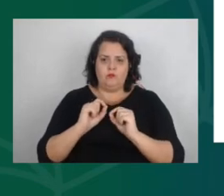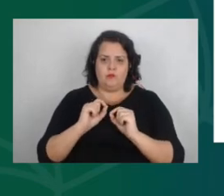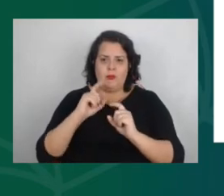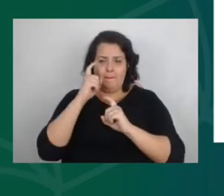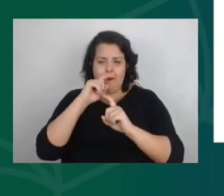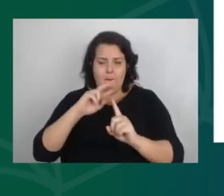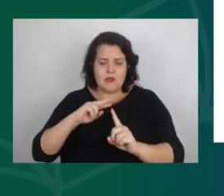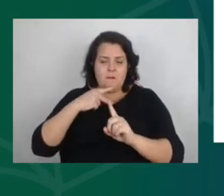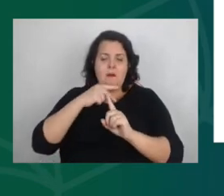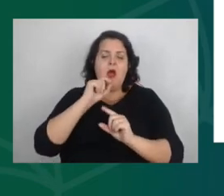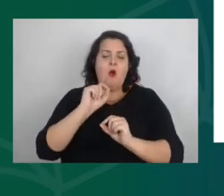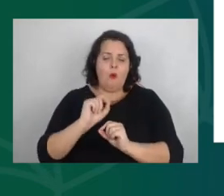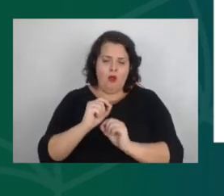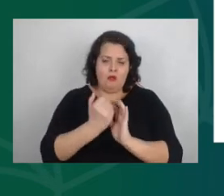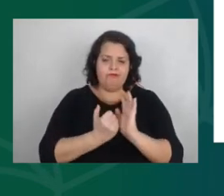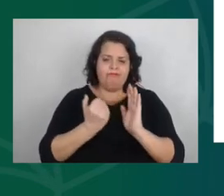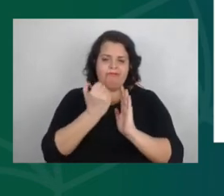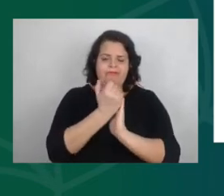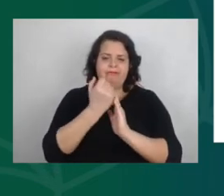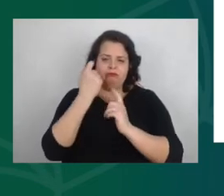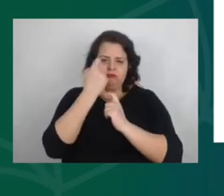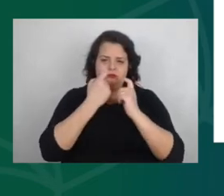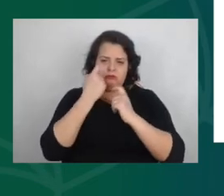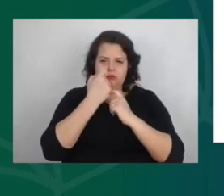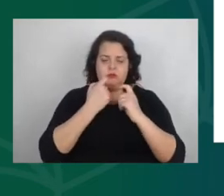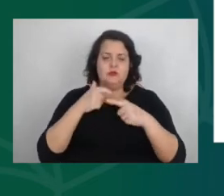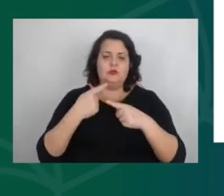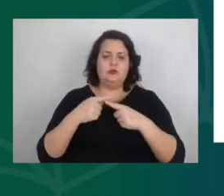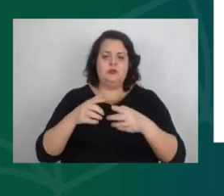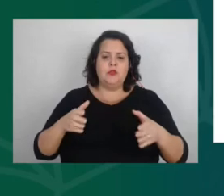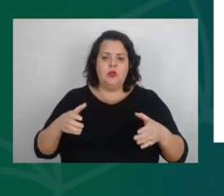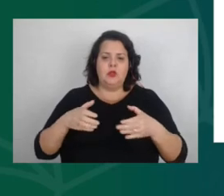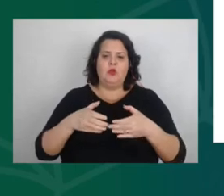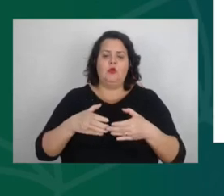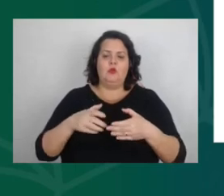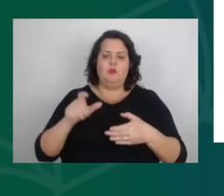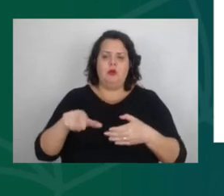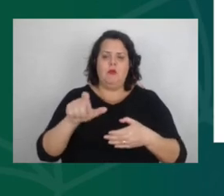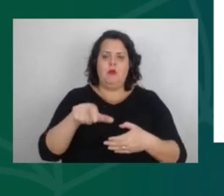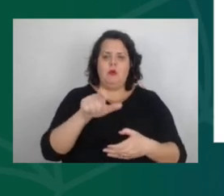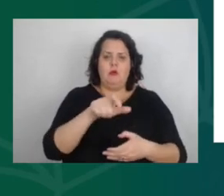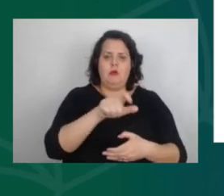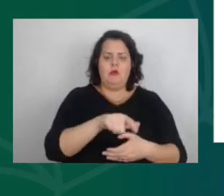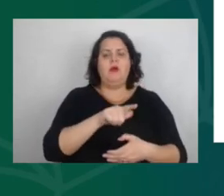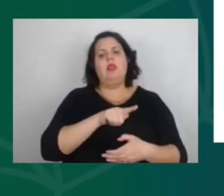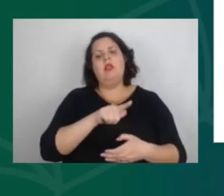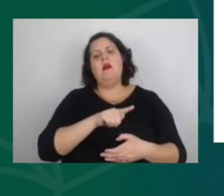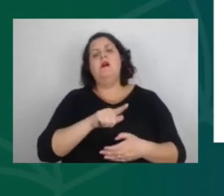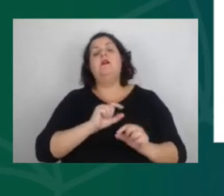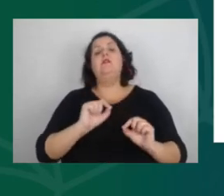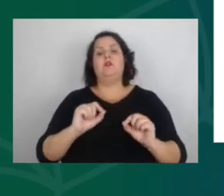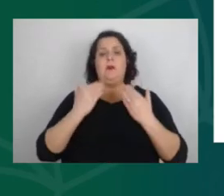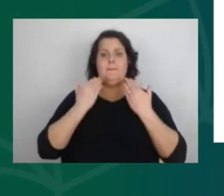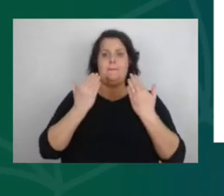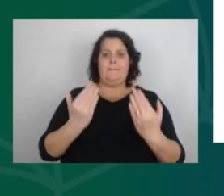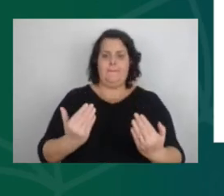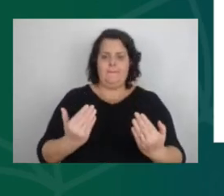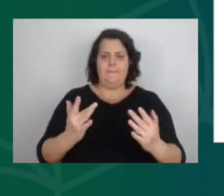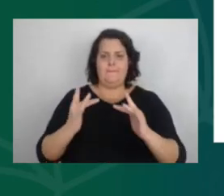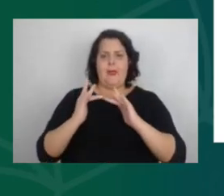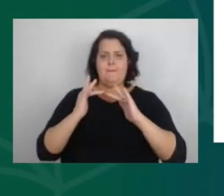porque um grupo de indivíduos ele estaria tão exposto ou exposto ou